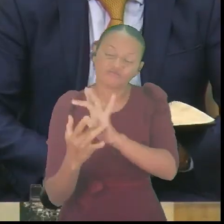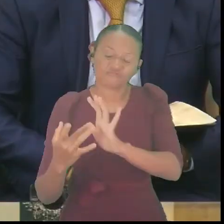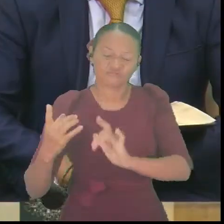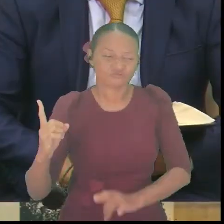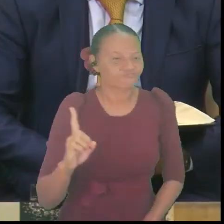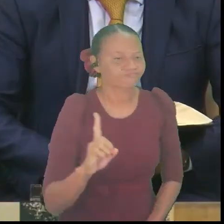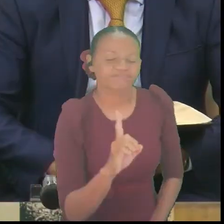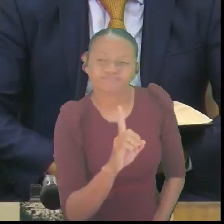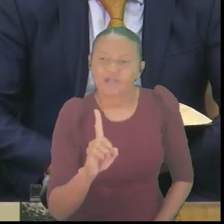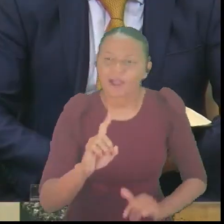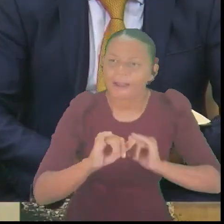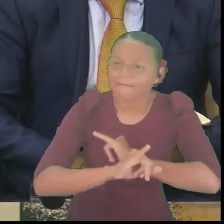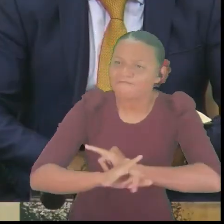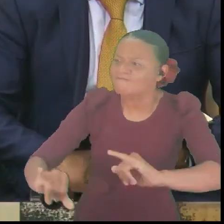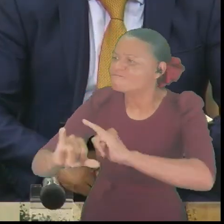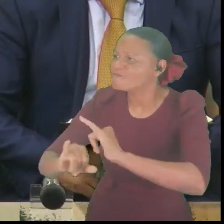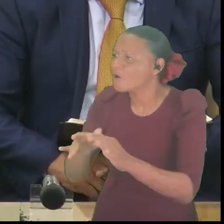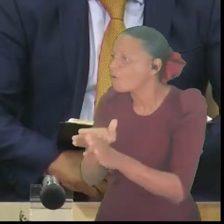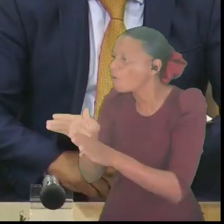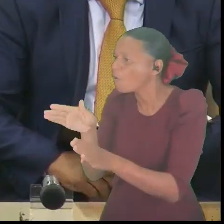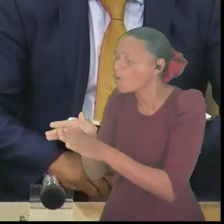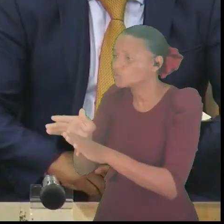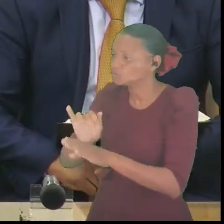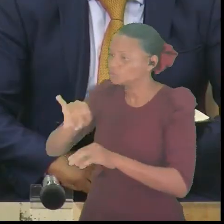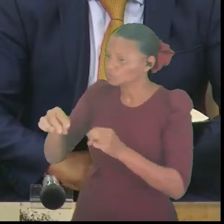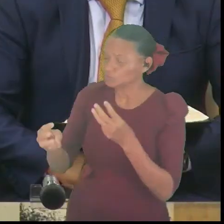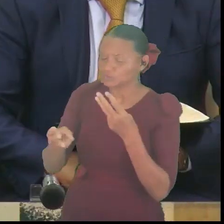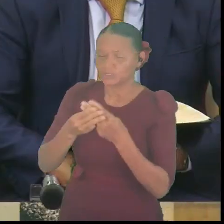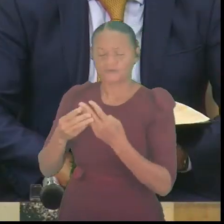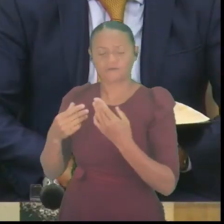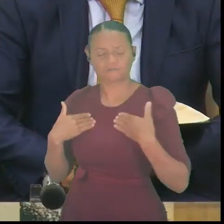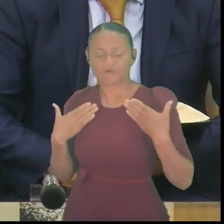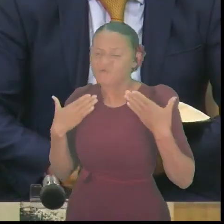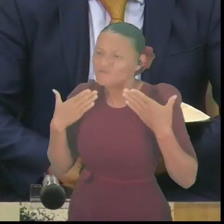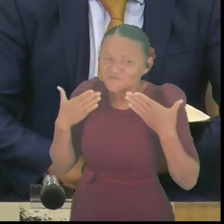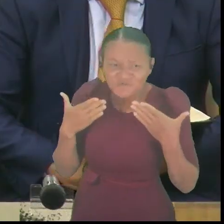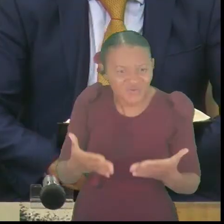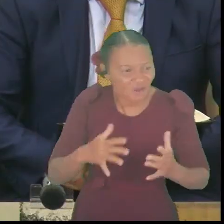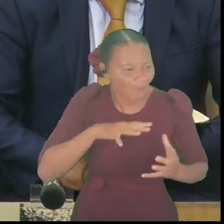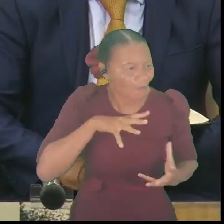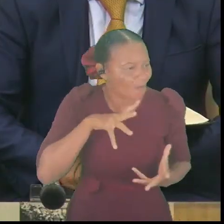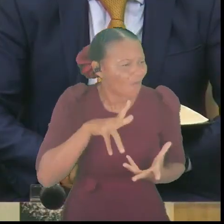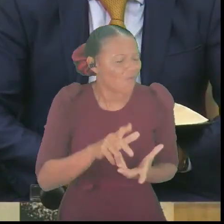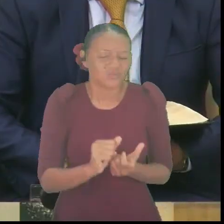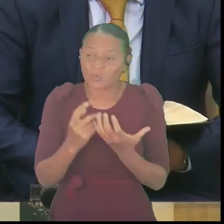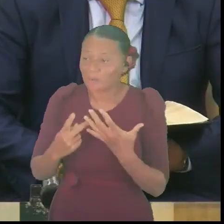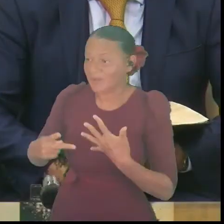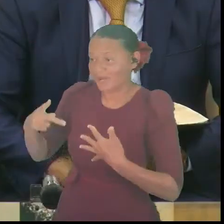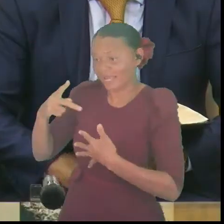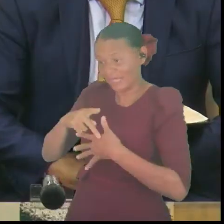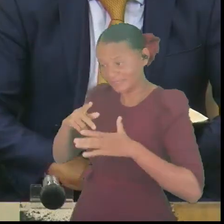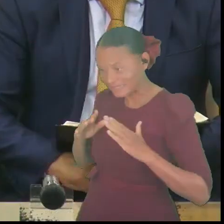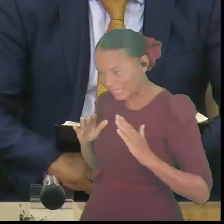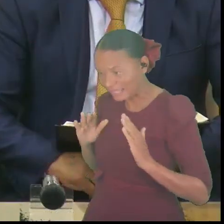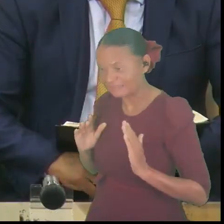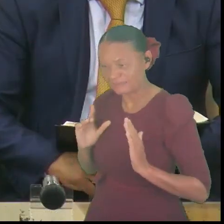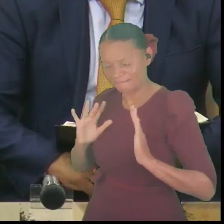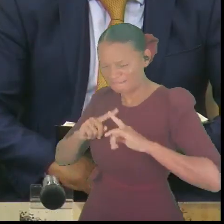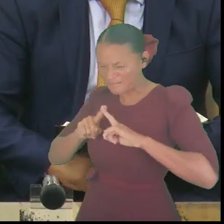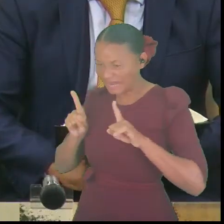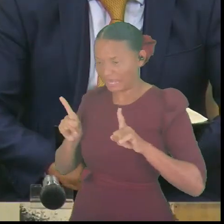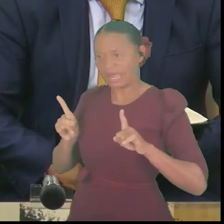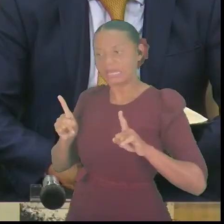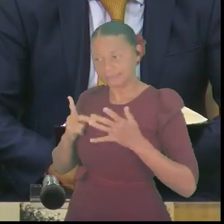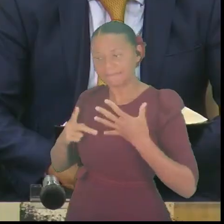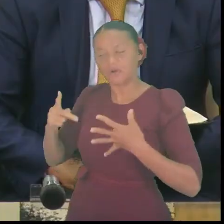dos judeus dos seus dias que ele veio com prioridade para o povo judeu, mas não veio com exclusividade para